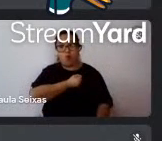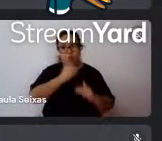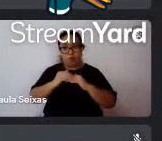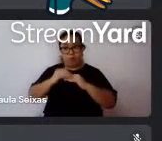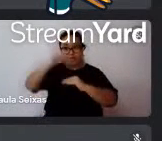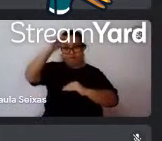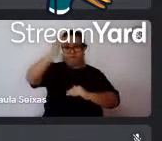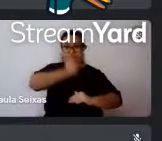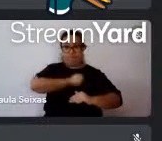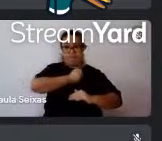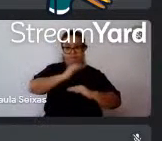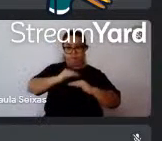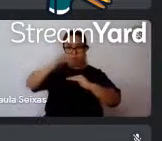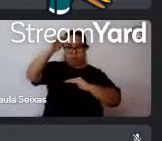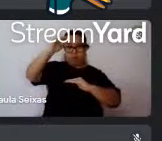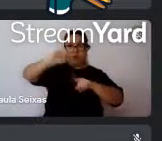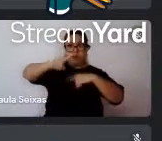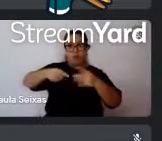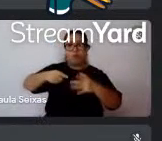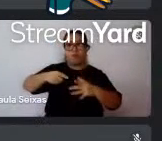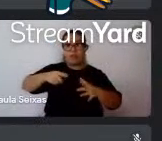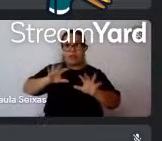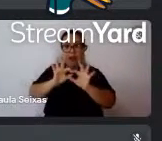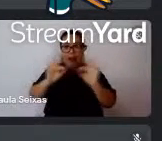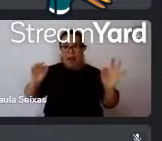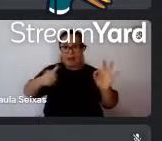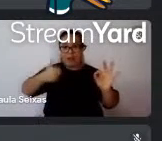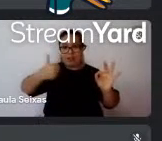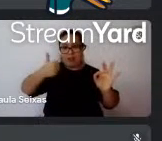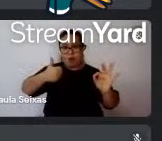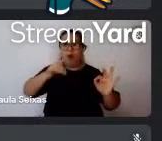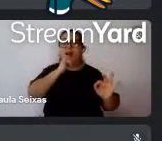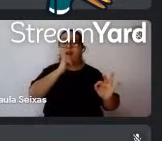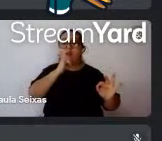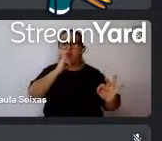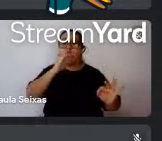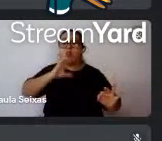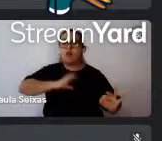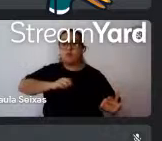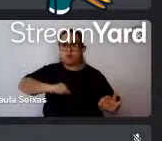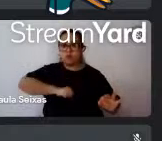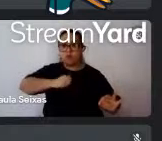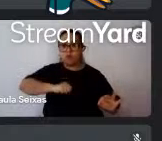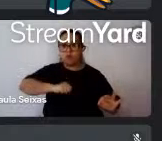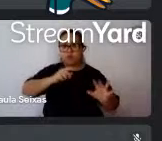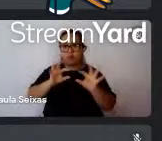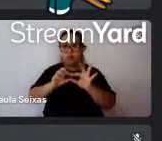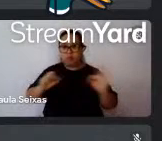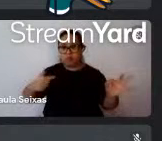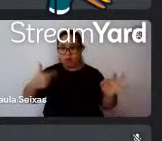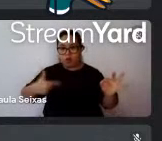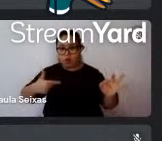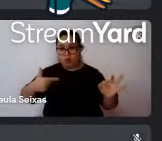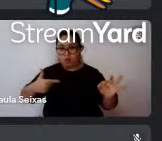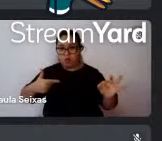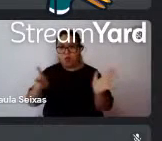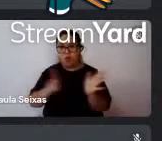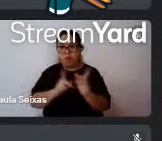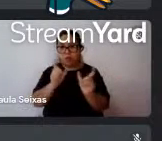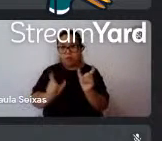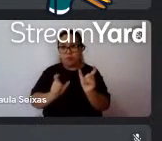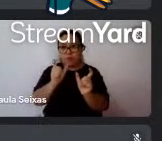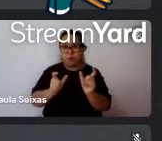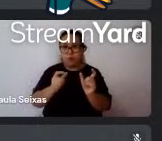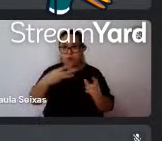logo acima. Então, a linha 1 é o exemplo no cabo-verdiano. A linha 2 é a glosa morfológica. A linha 3